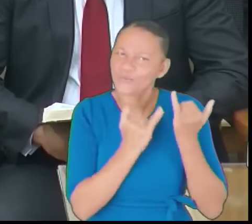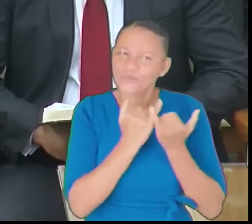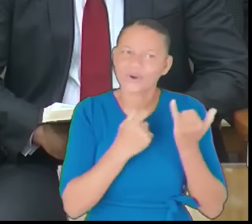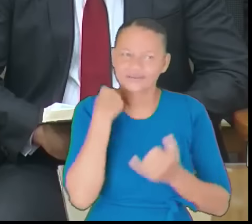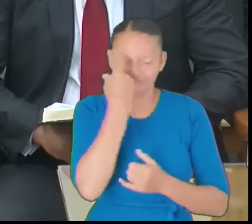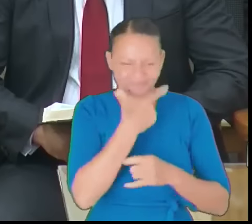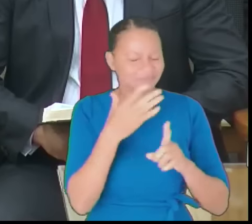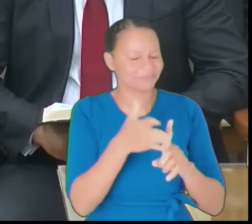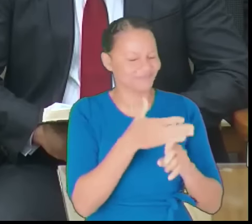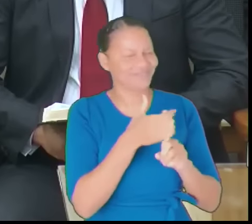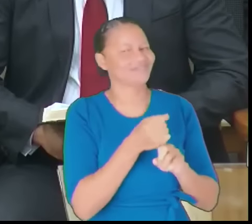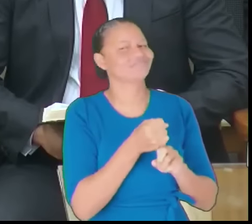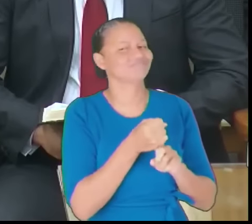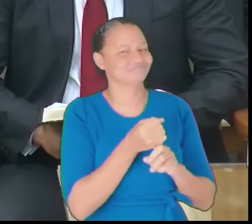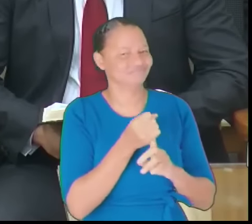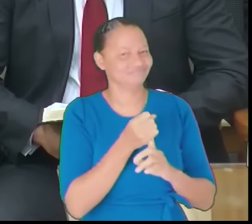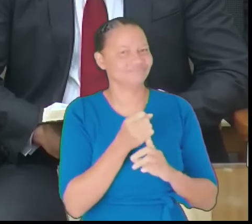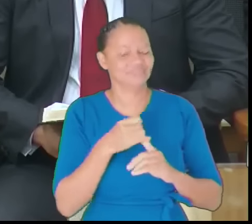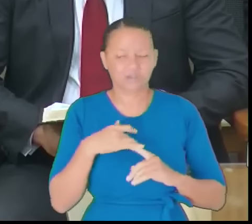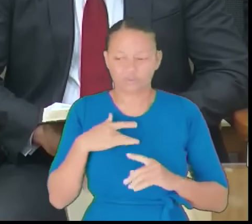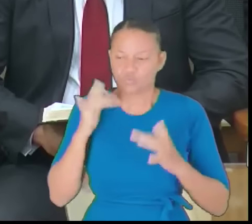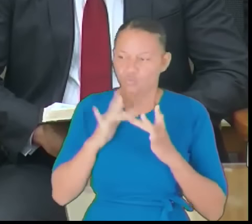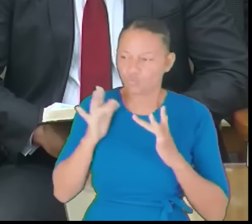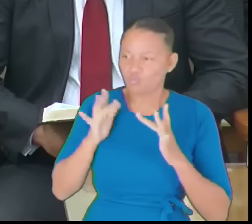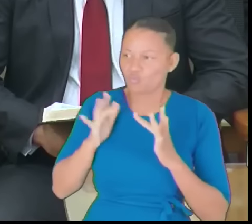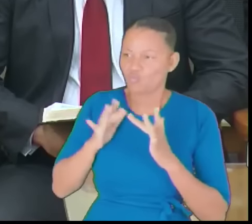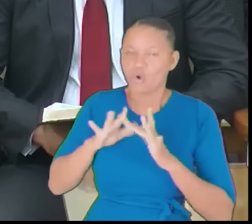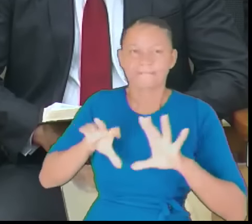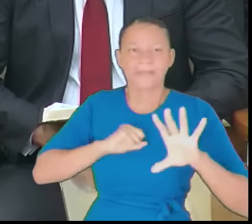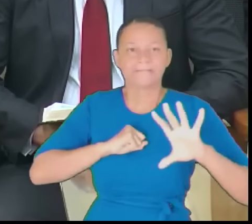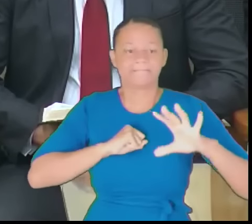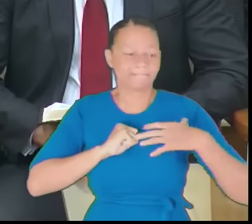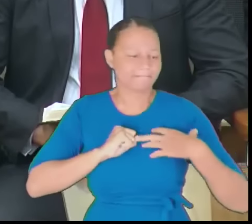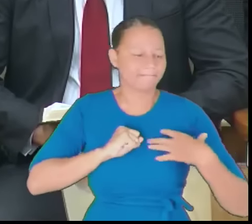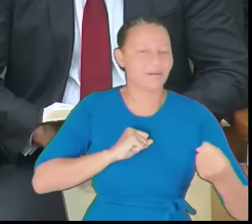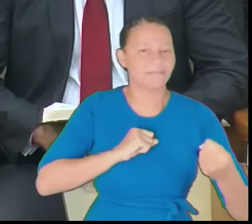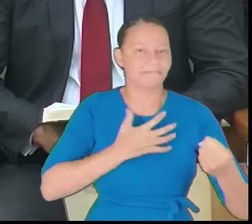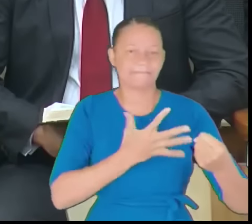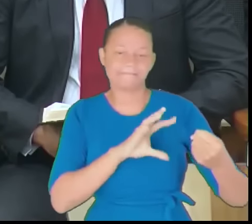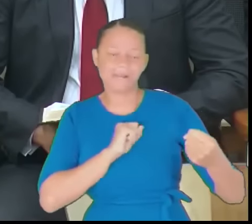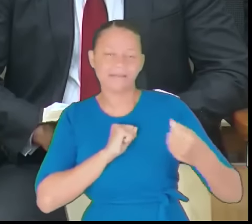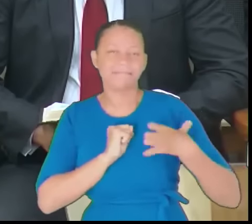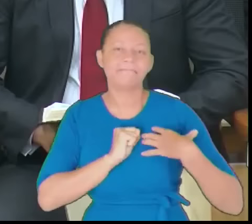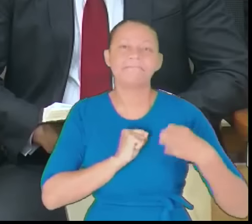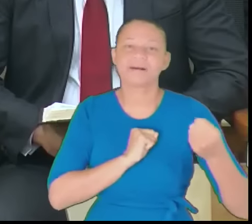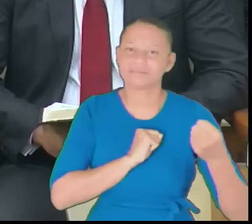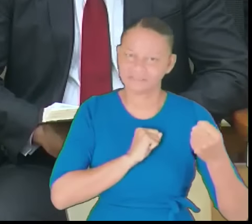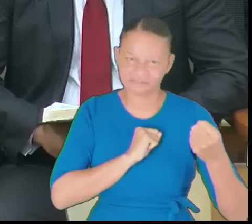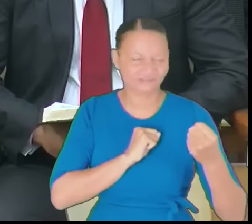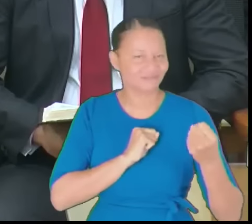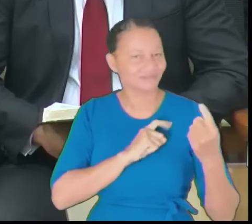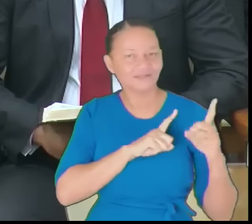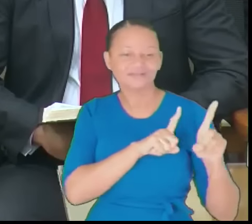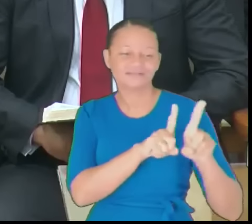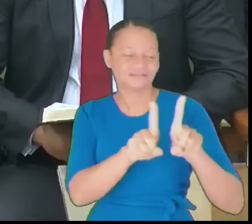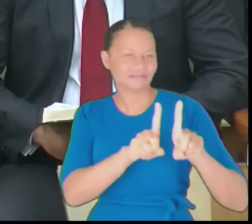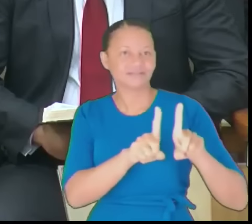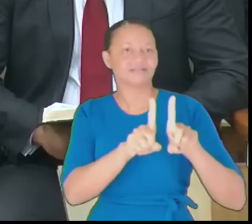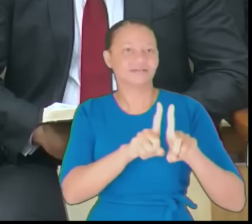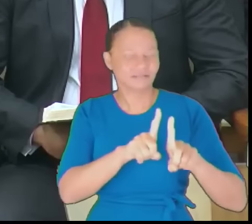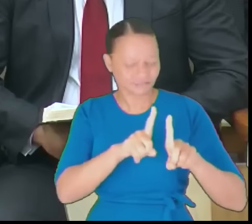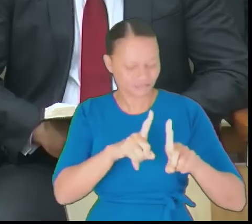mistério nisso. A convivência faz a pessoa terminar parecendo com o outro. Nos aspectos físicos